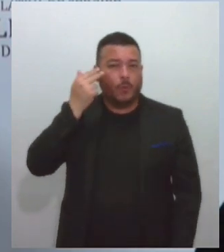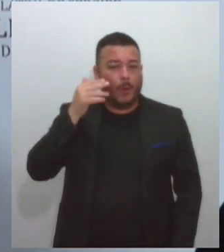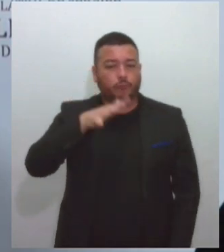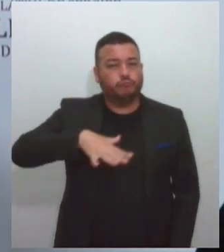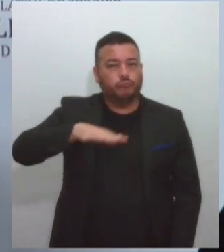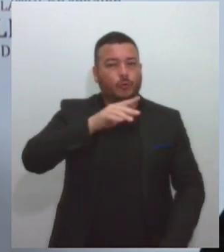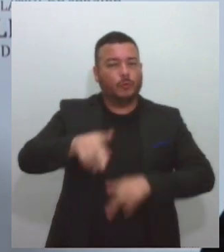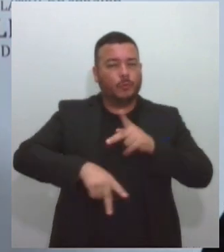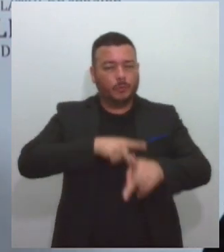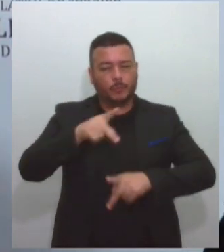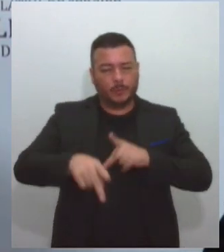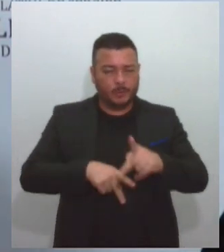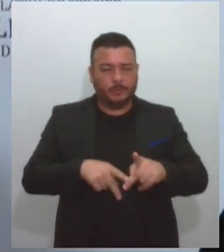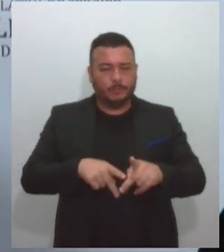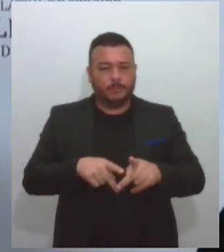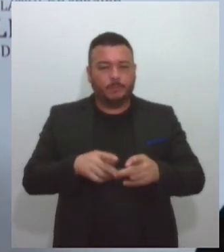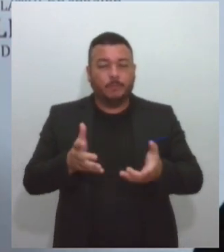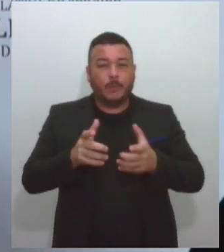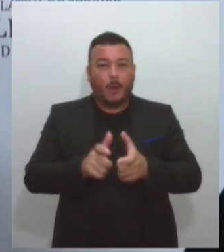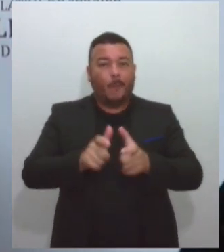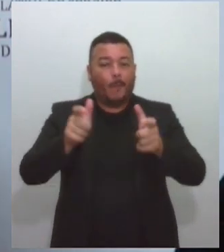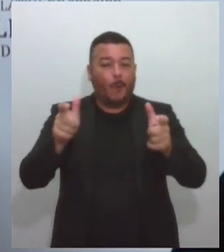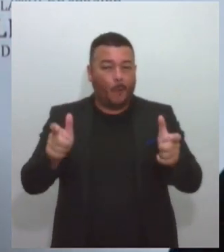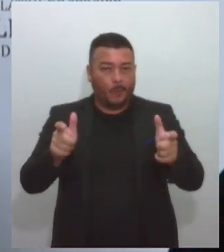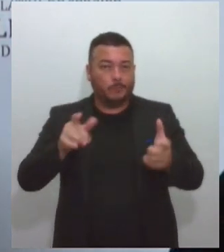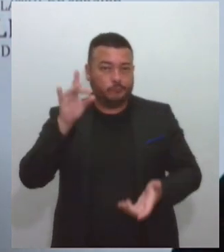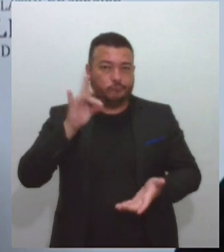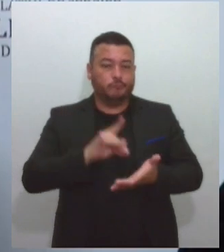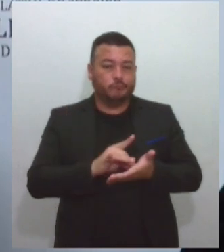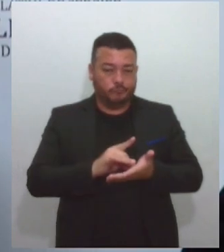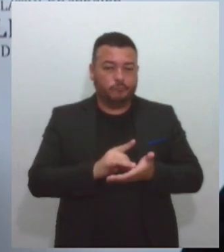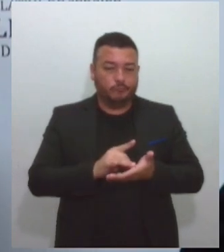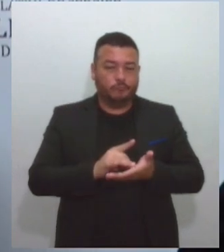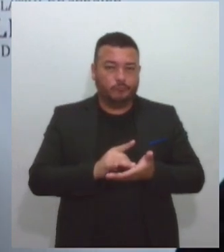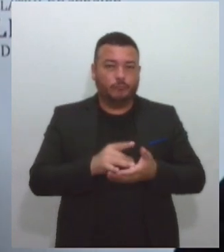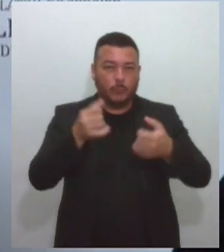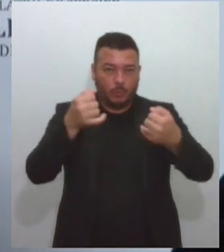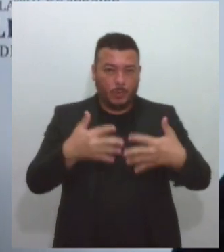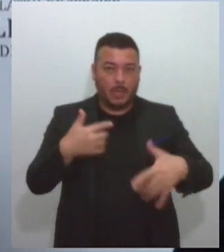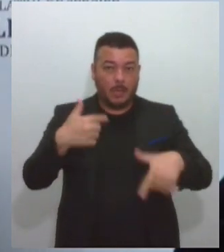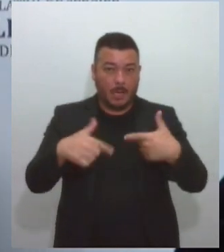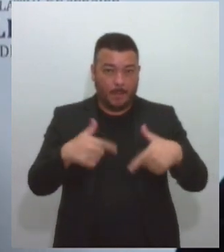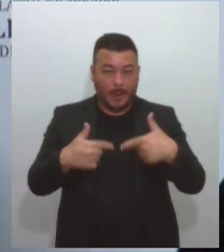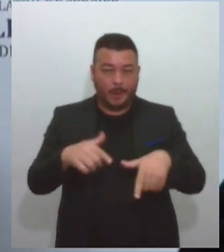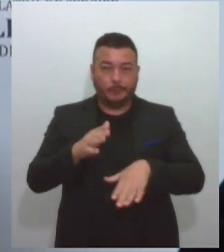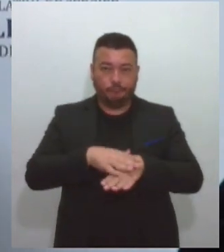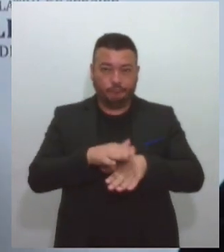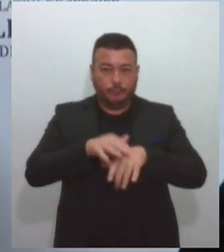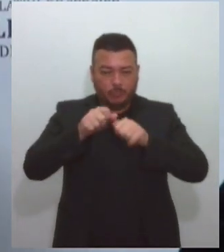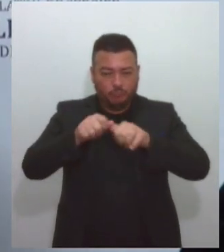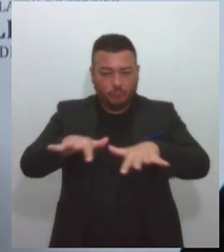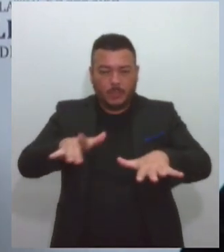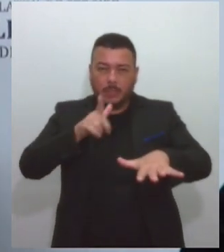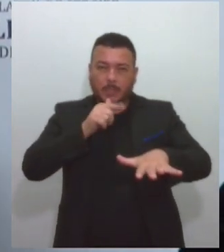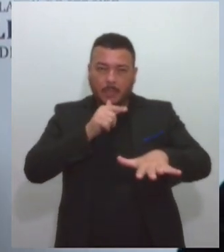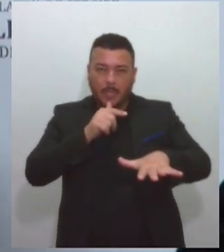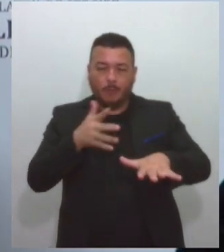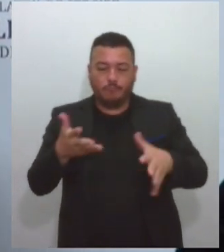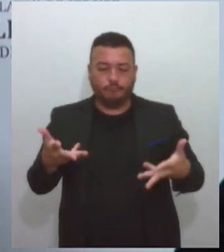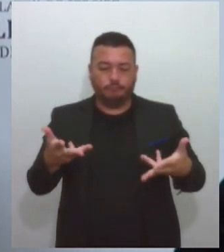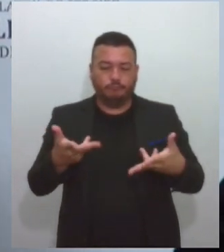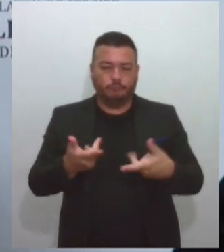sergipana, que é a melhoria efetiva da prestação do serviço de distribuição de água, com mais eficiência,